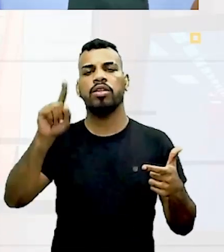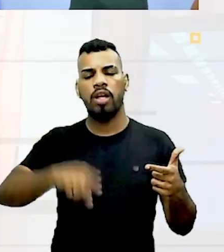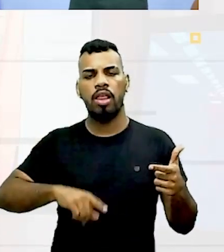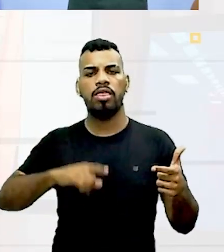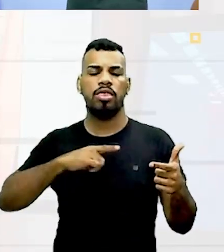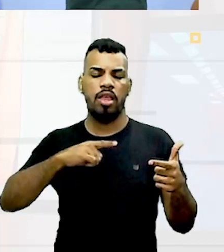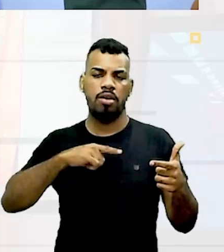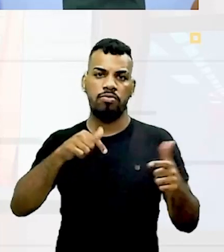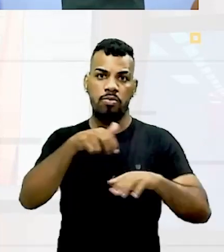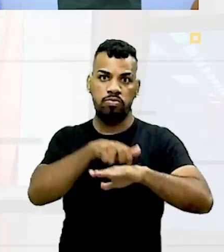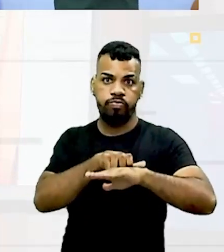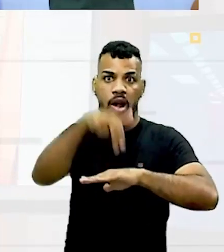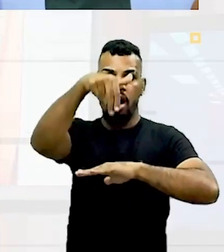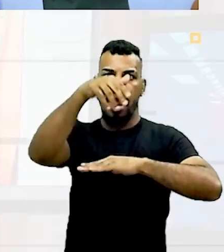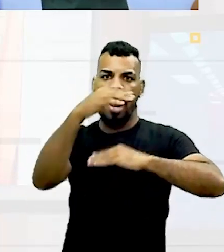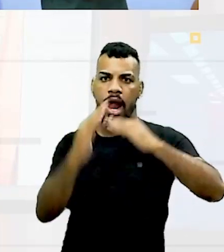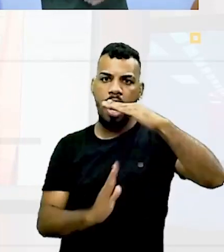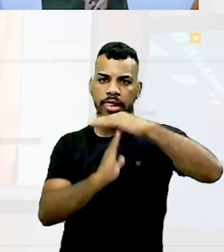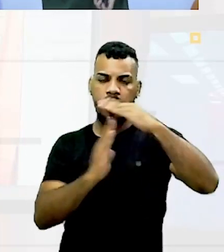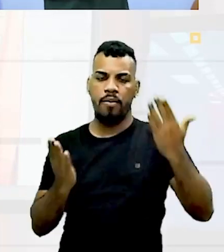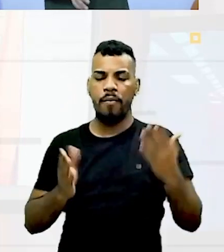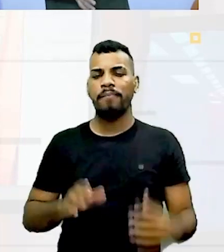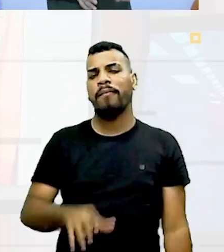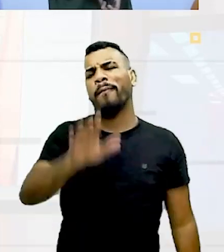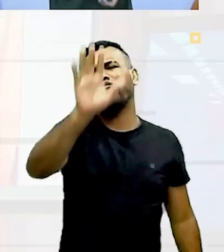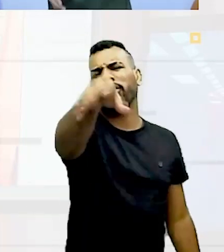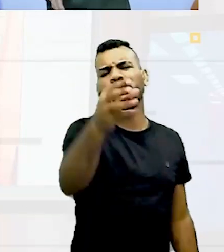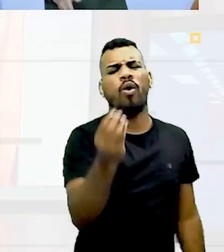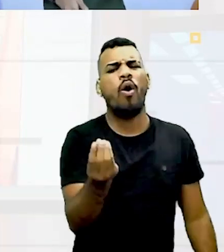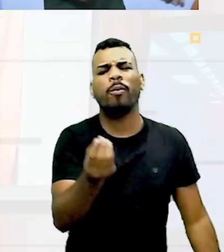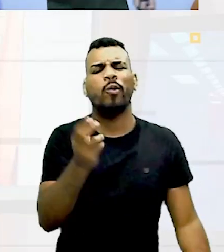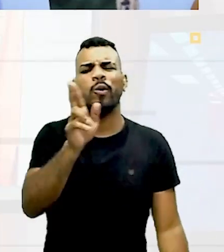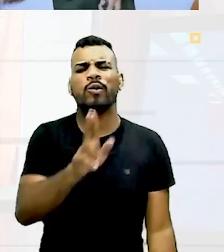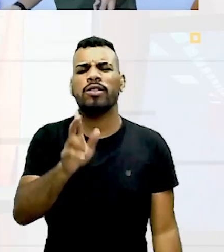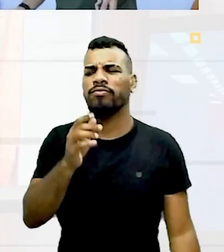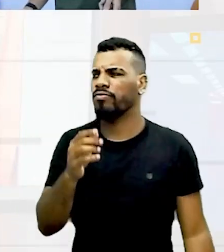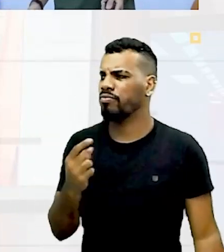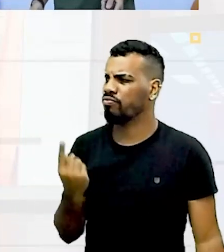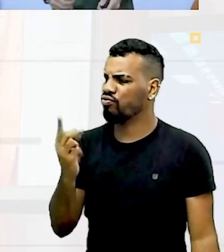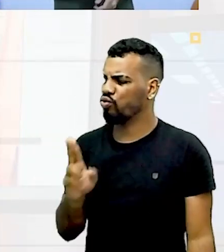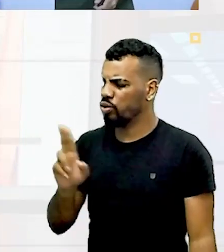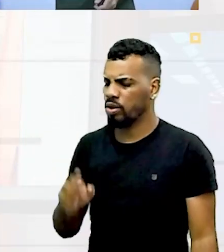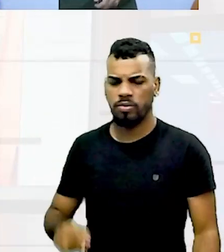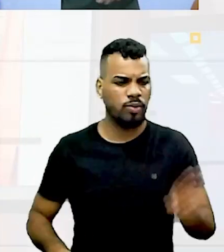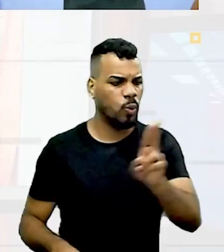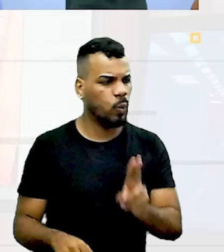altura que ele quer atingir. Tá, quando é que eu uso um e quando é que eu uso o outro?